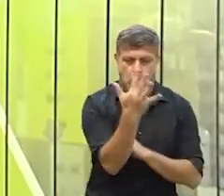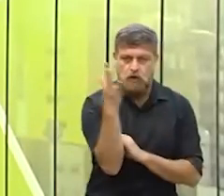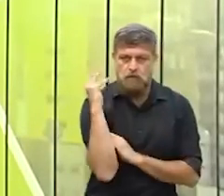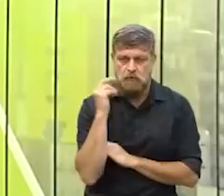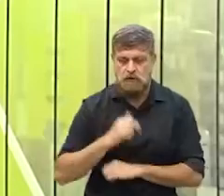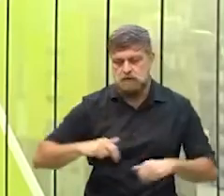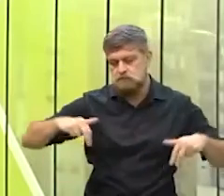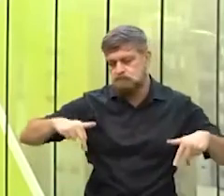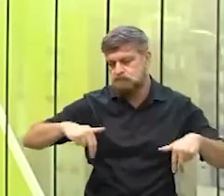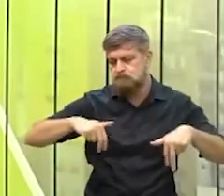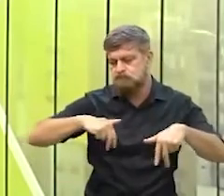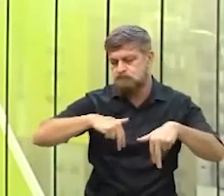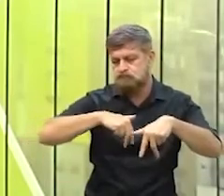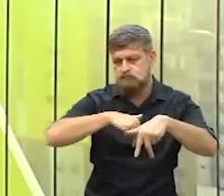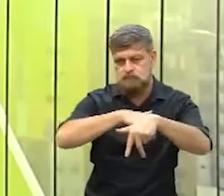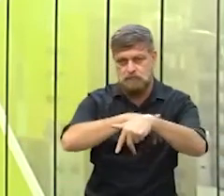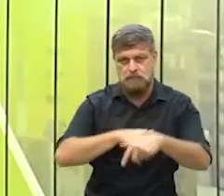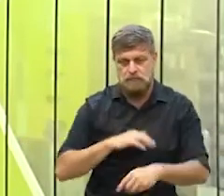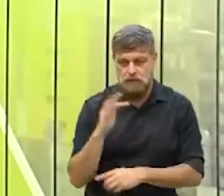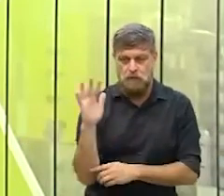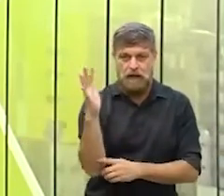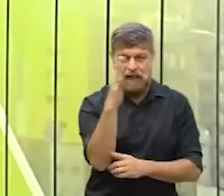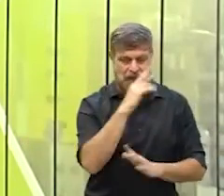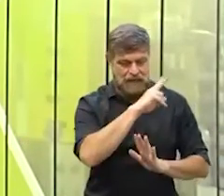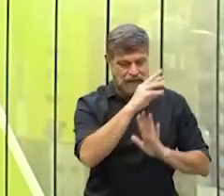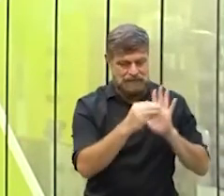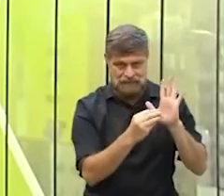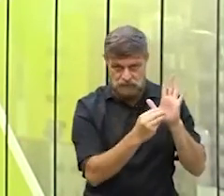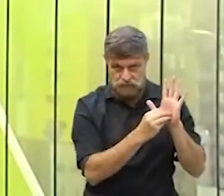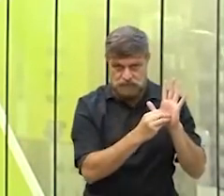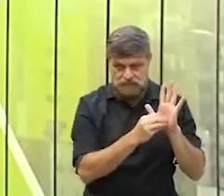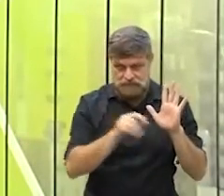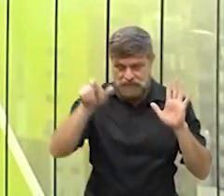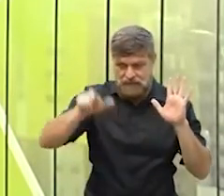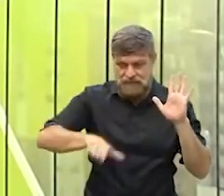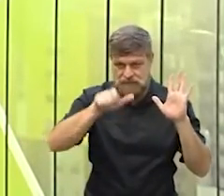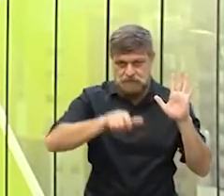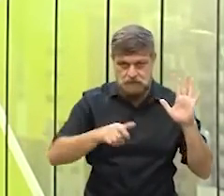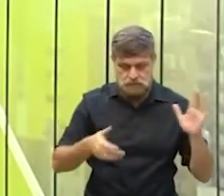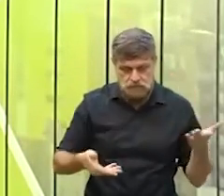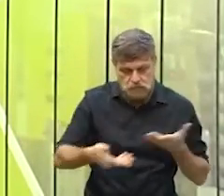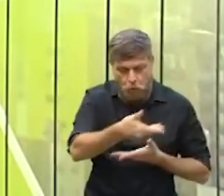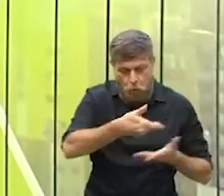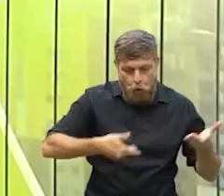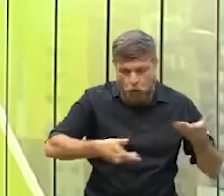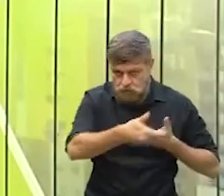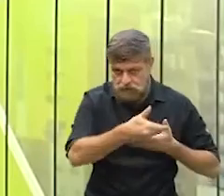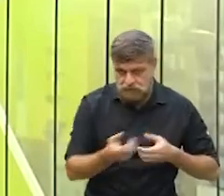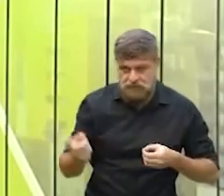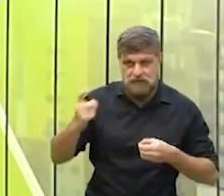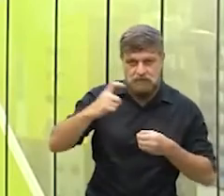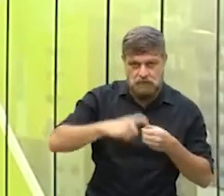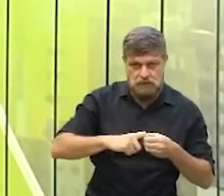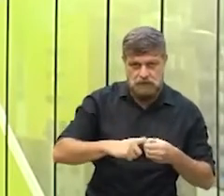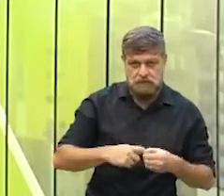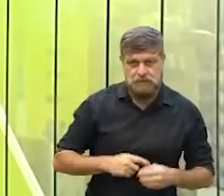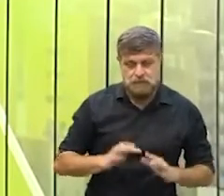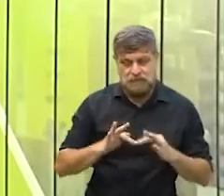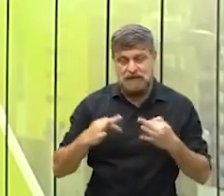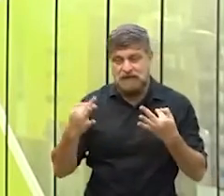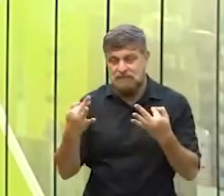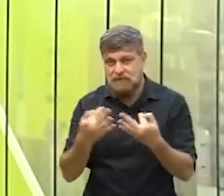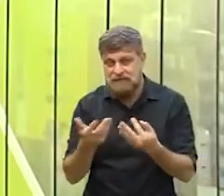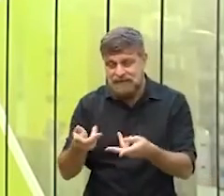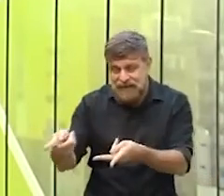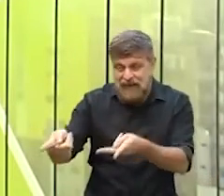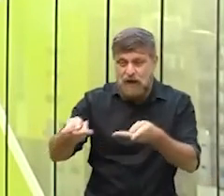Então, esse contato entre humano e natureza tem voltado a ficar mais intenso. Esse seria o convite para as famílias também